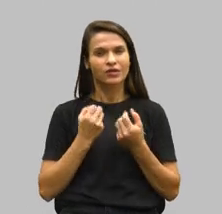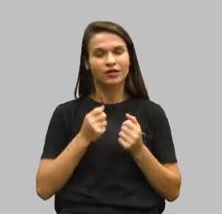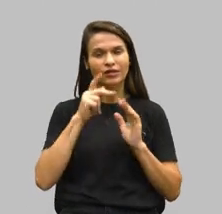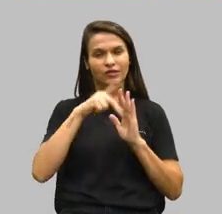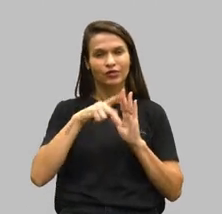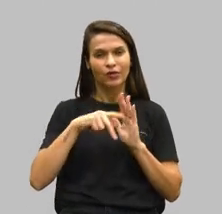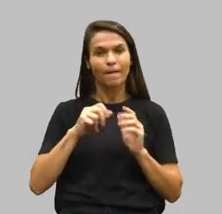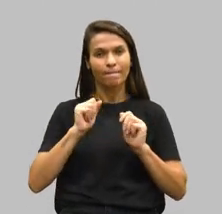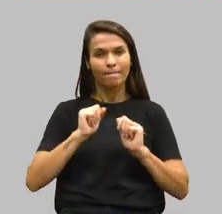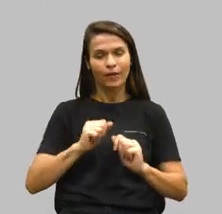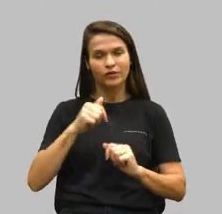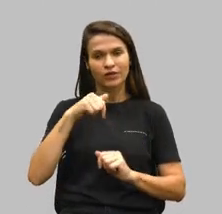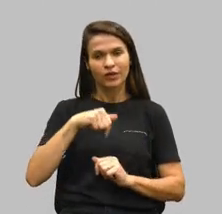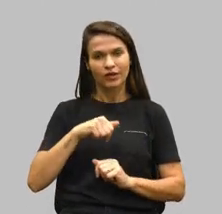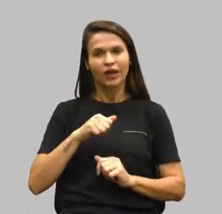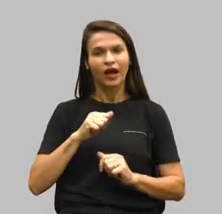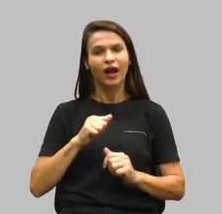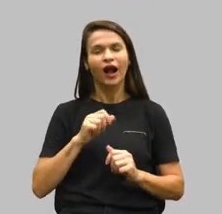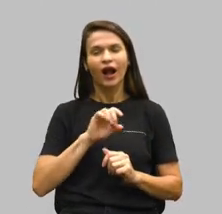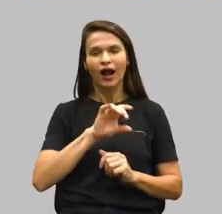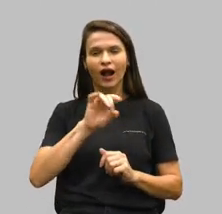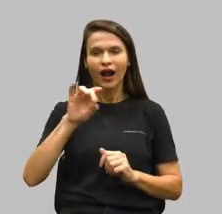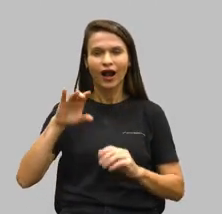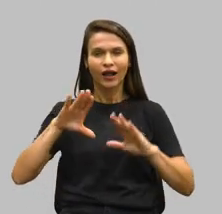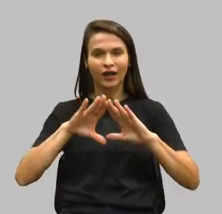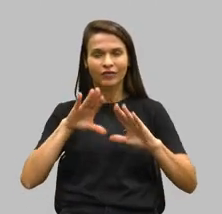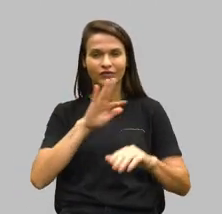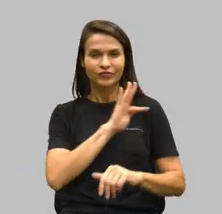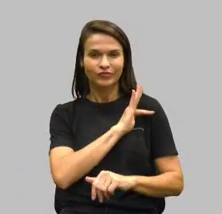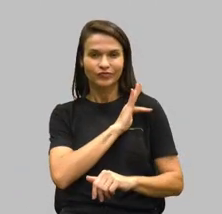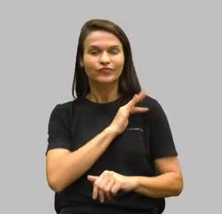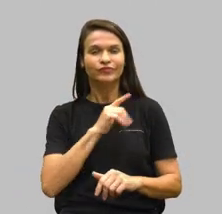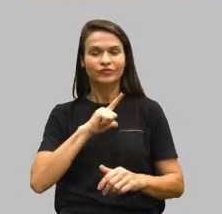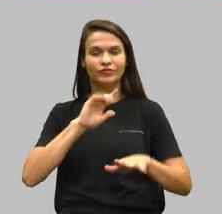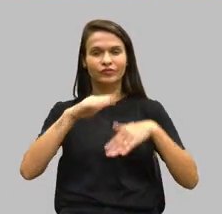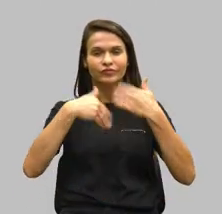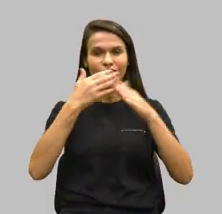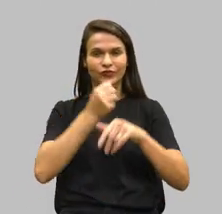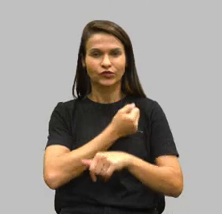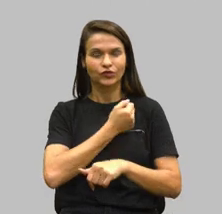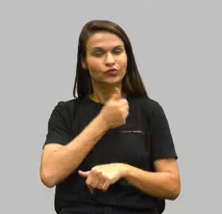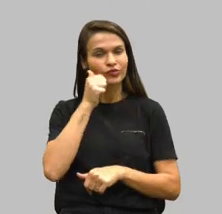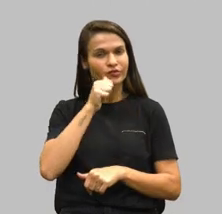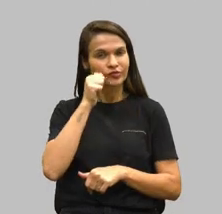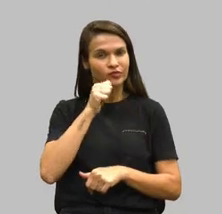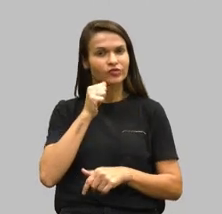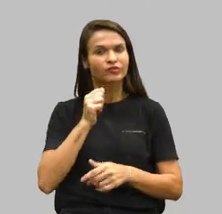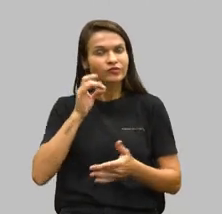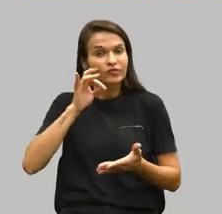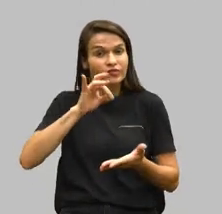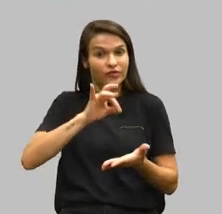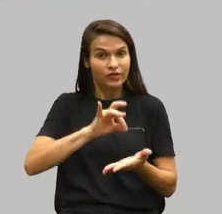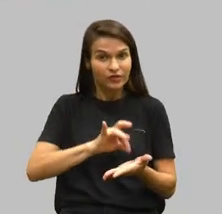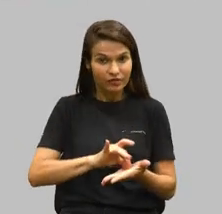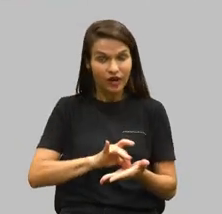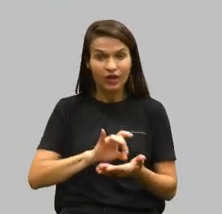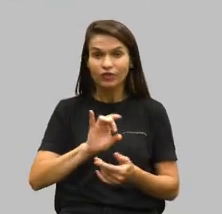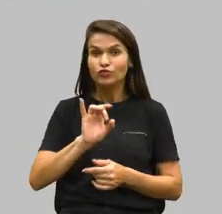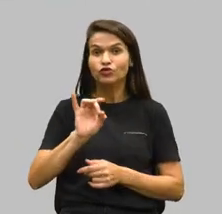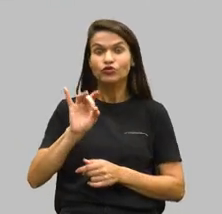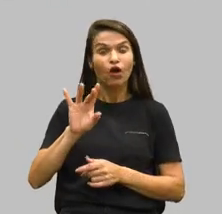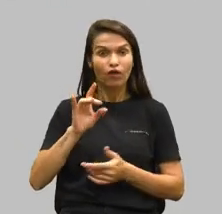possamos aqui cada Assembleia fiscaliza trazer os avanços do números de mulheres que foram efetivadas e não somente